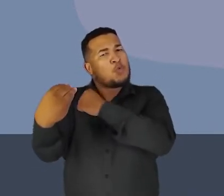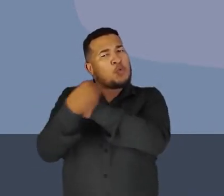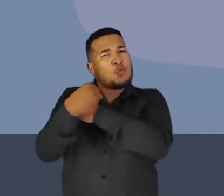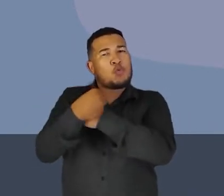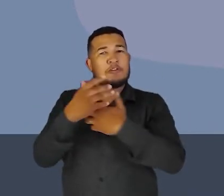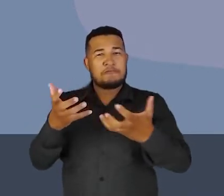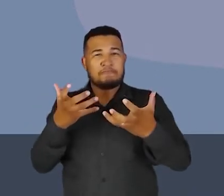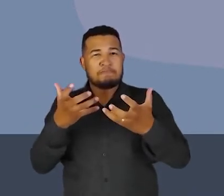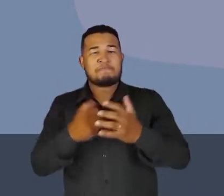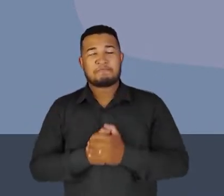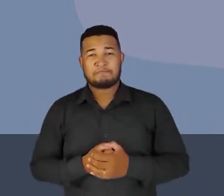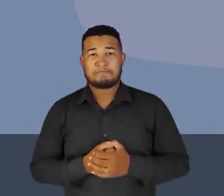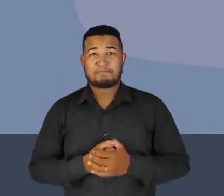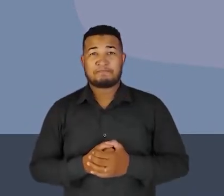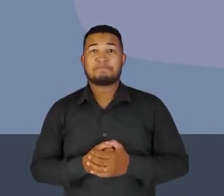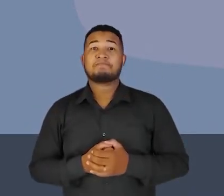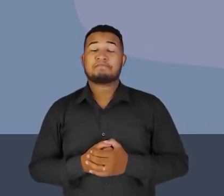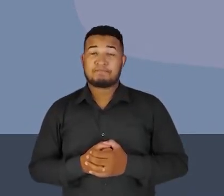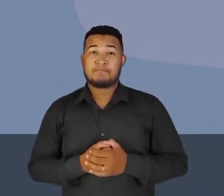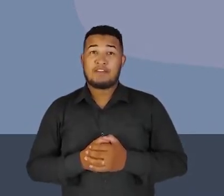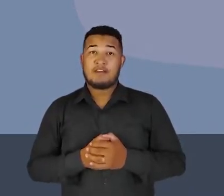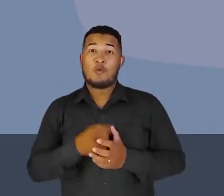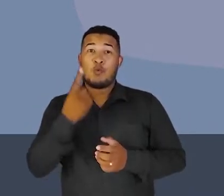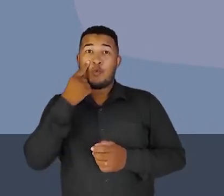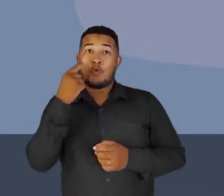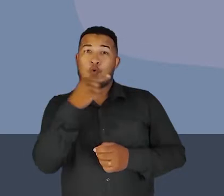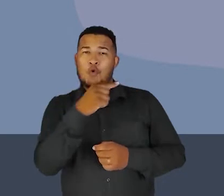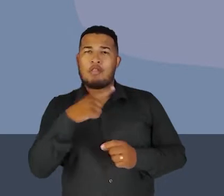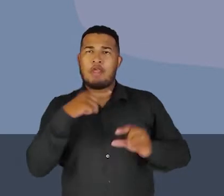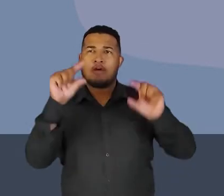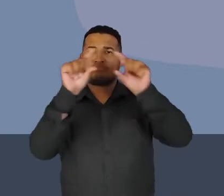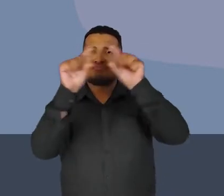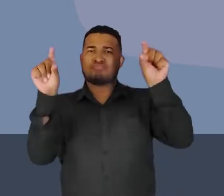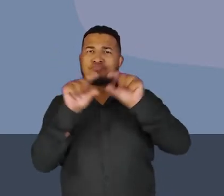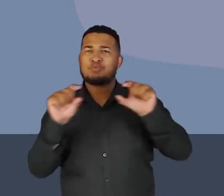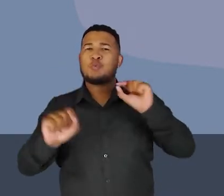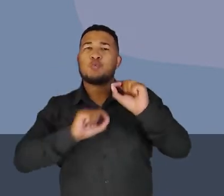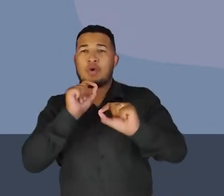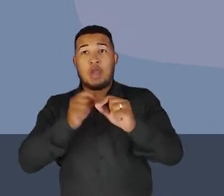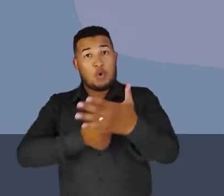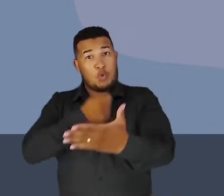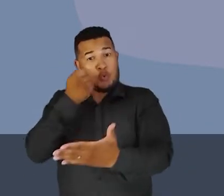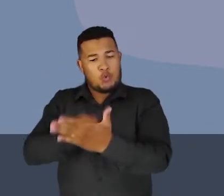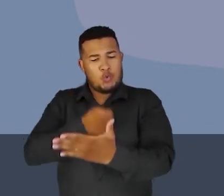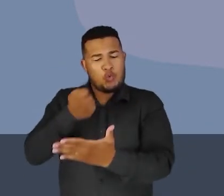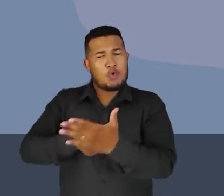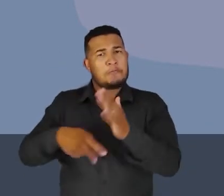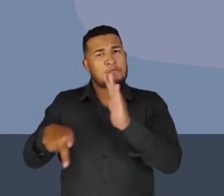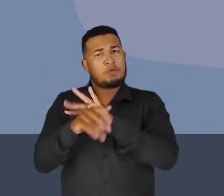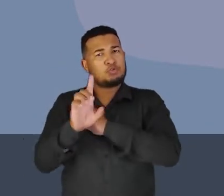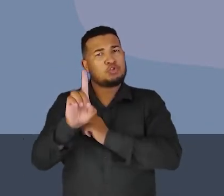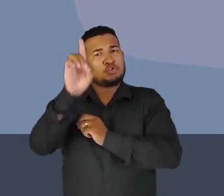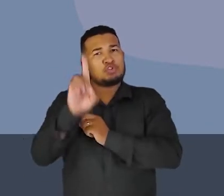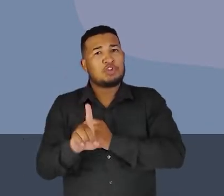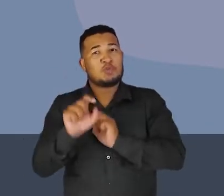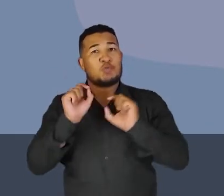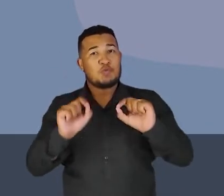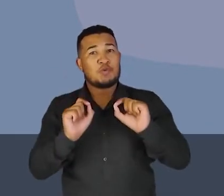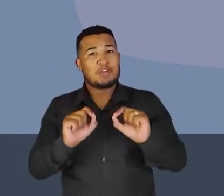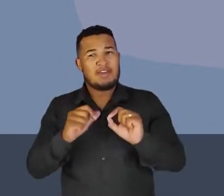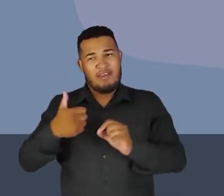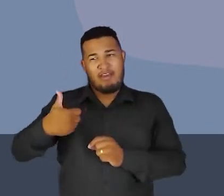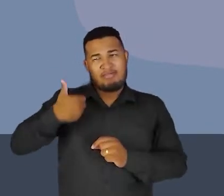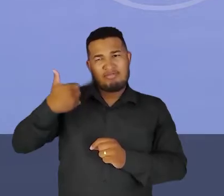cuidados. E terminamos o slide com os seguintes dizeres: lutar pelos seus direitos não